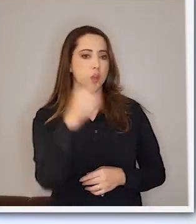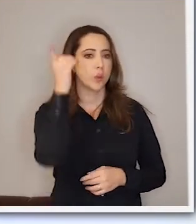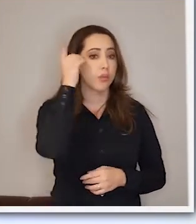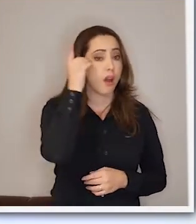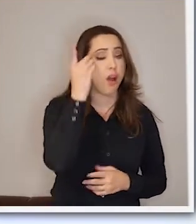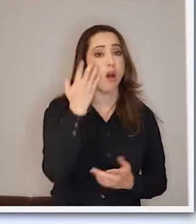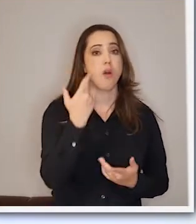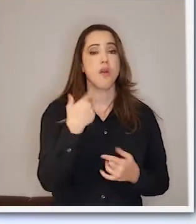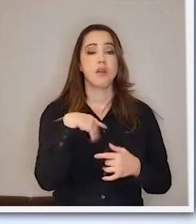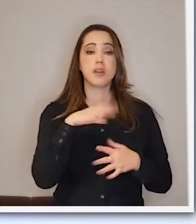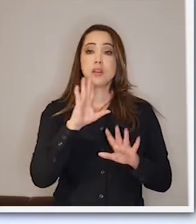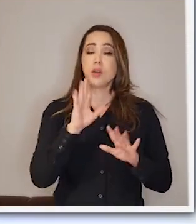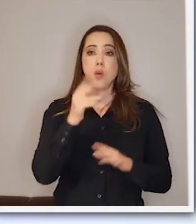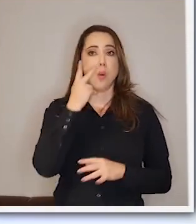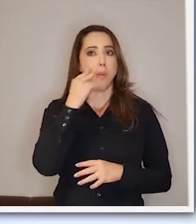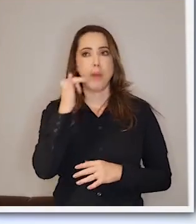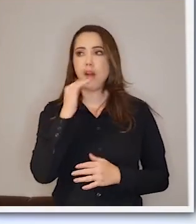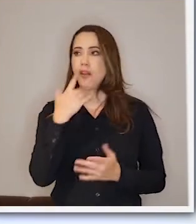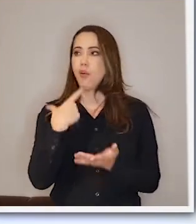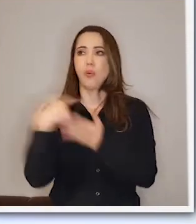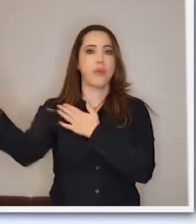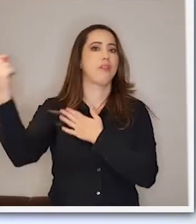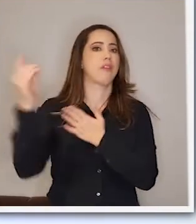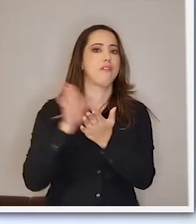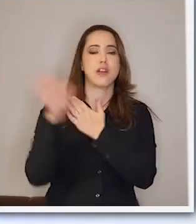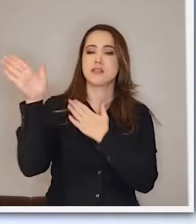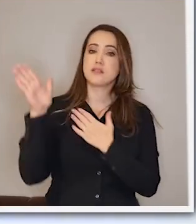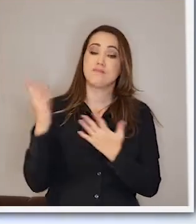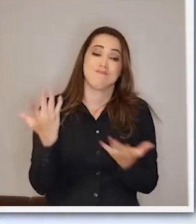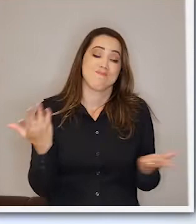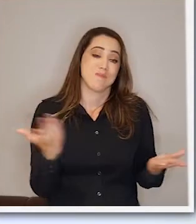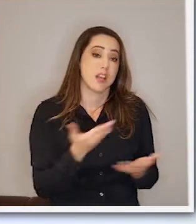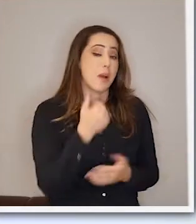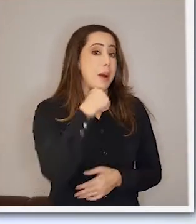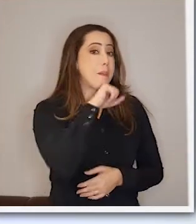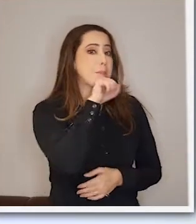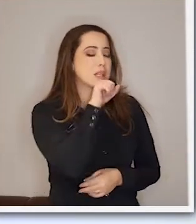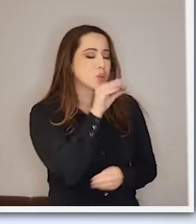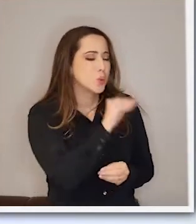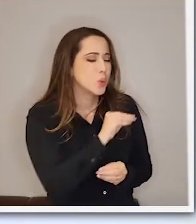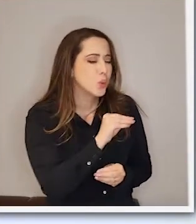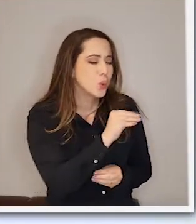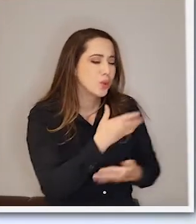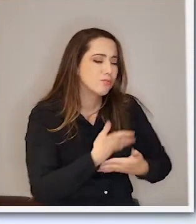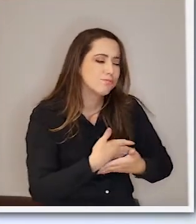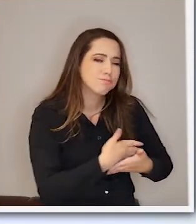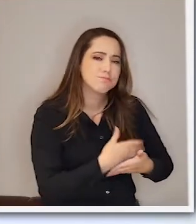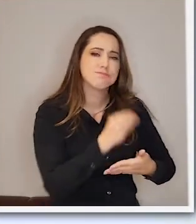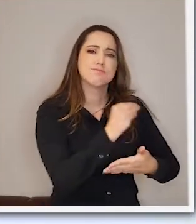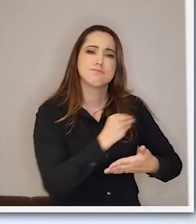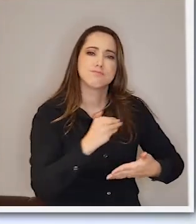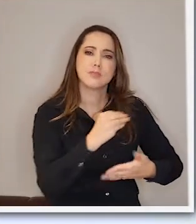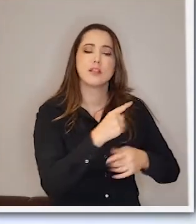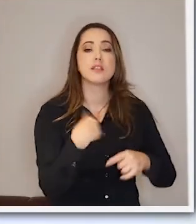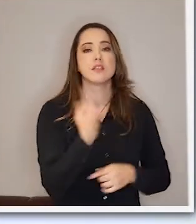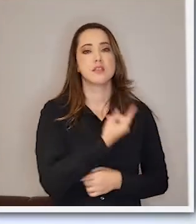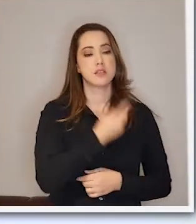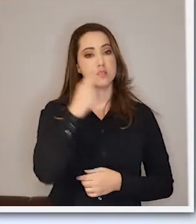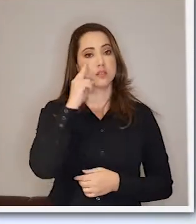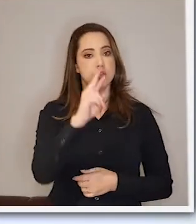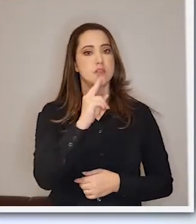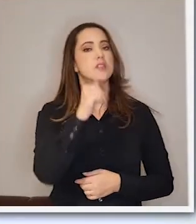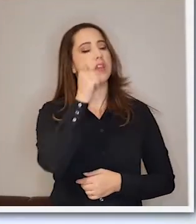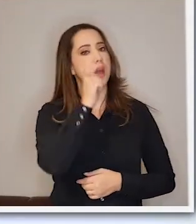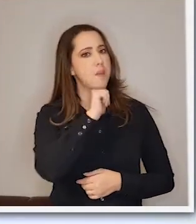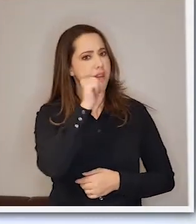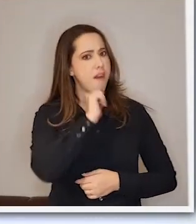mãe vão entrar naquele período de luto. A mãe se resolve porque ela se devolve para a sua maternidade, porque ela é forte. A gente fala que as mulheres são frágeis, mas